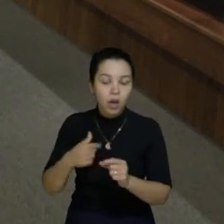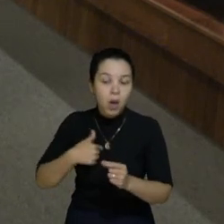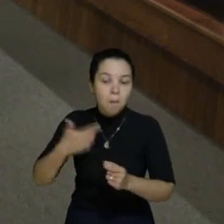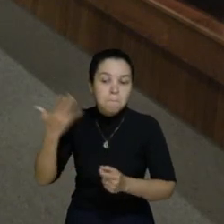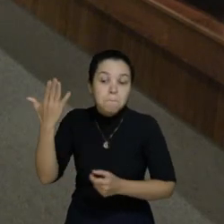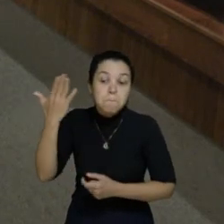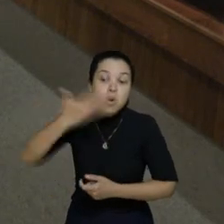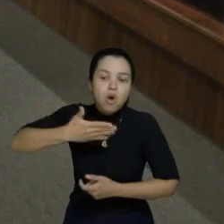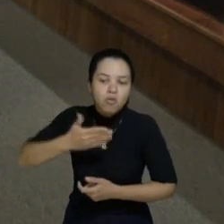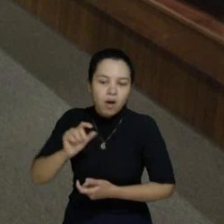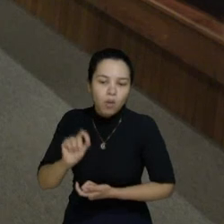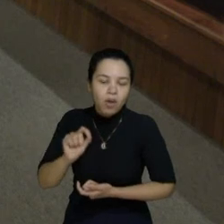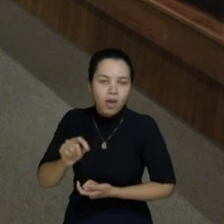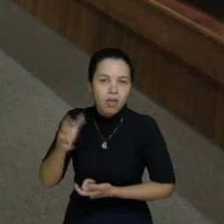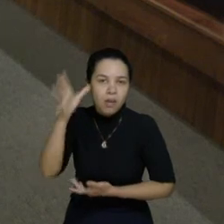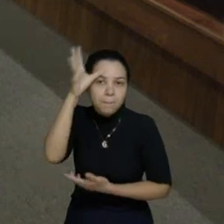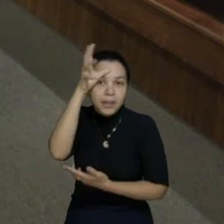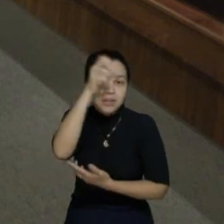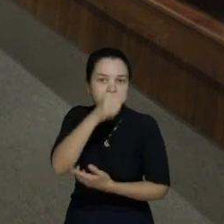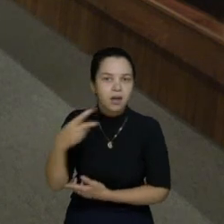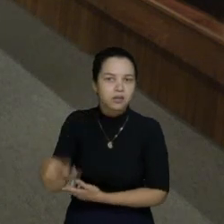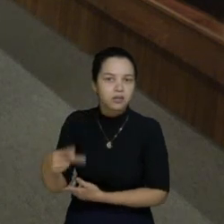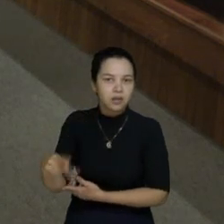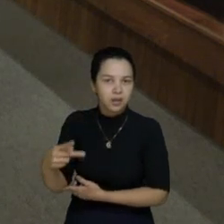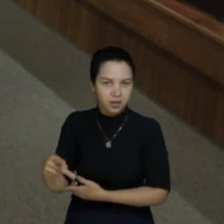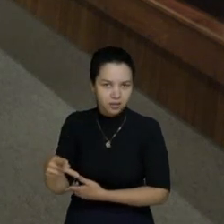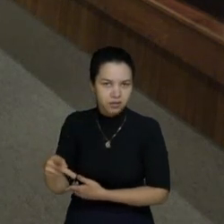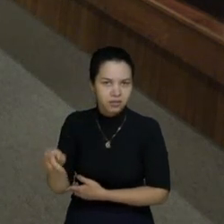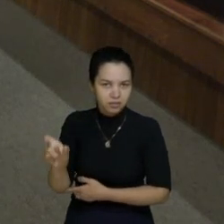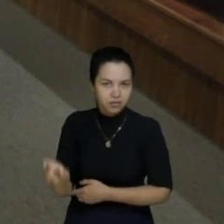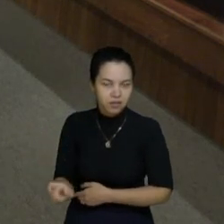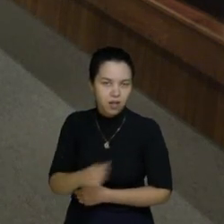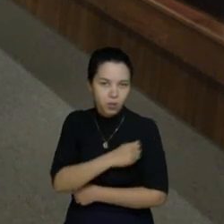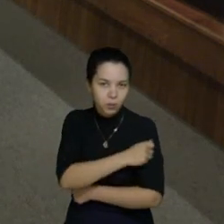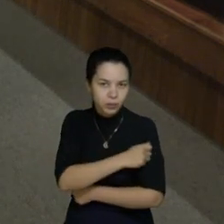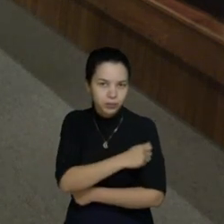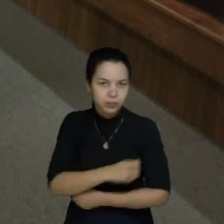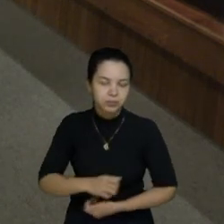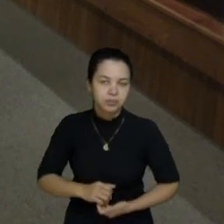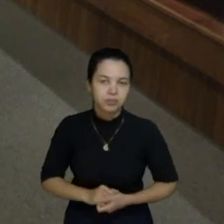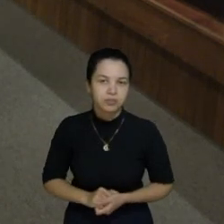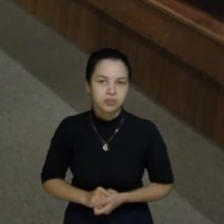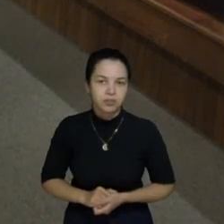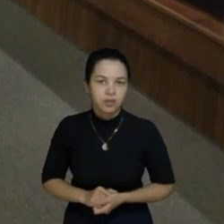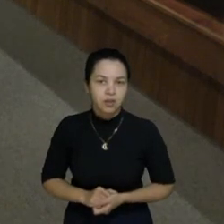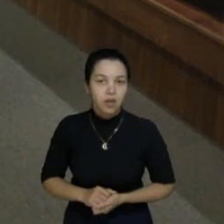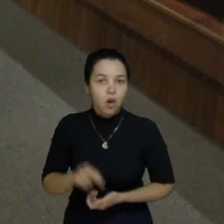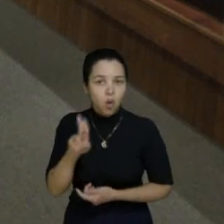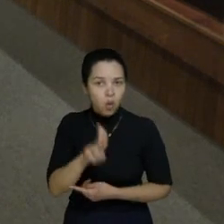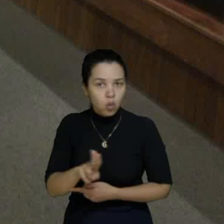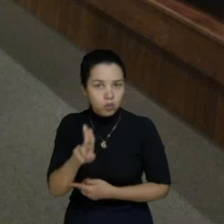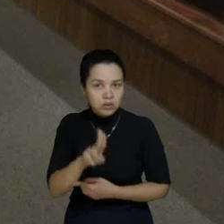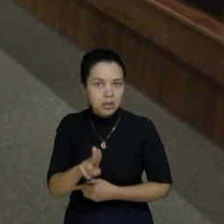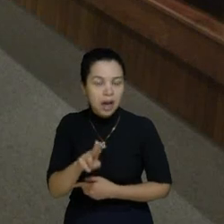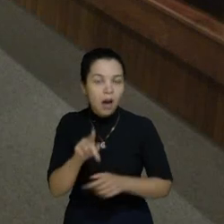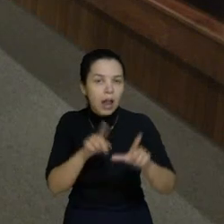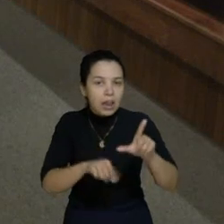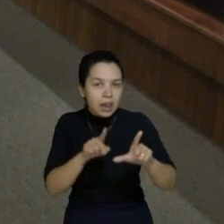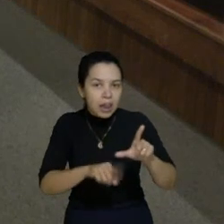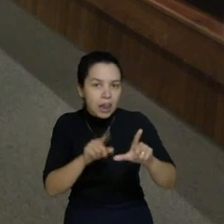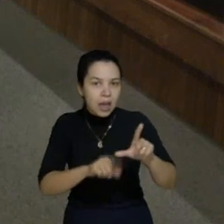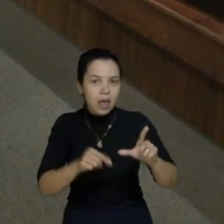aprendizado para daquele meu aluno daquele meu estudante usar uma fonte adequada então não vou trabalhar com fontes